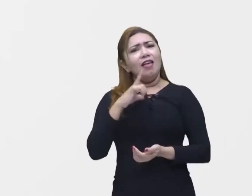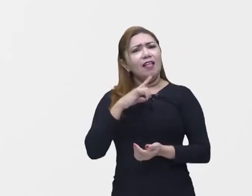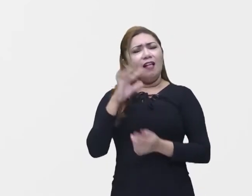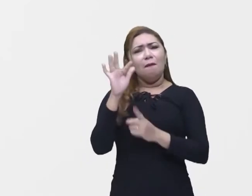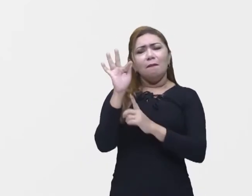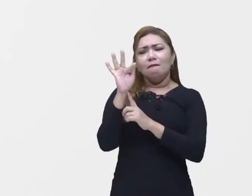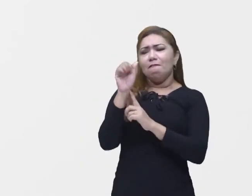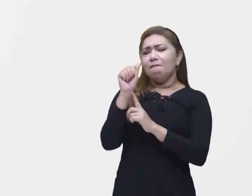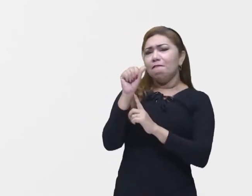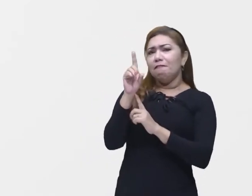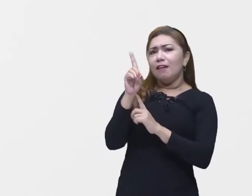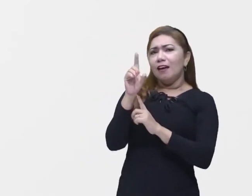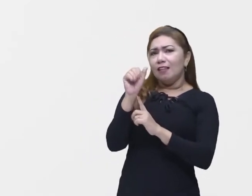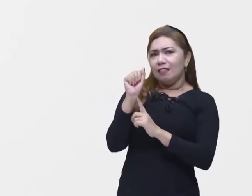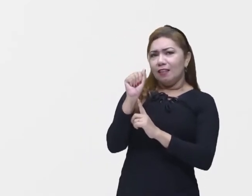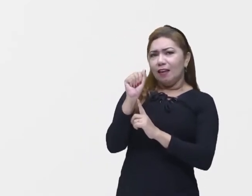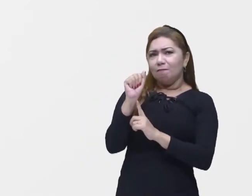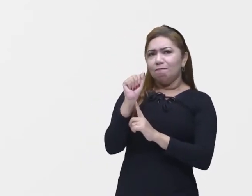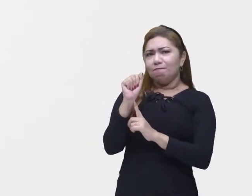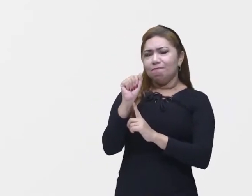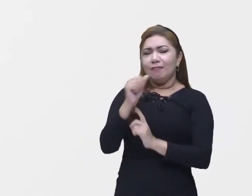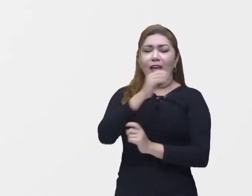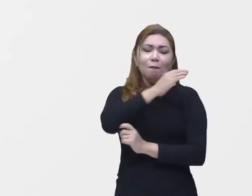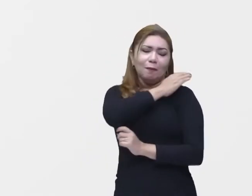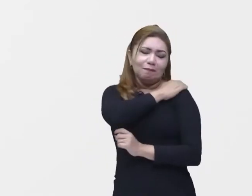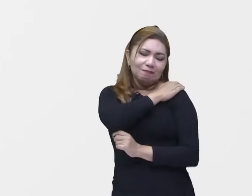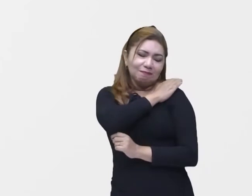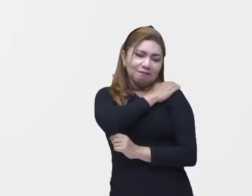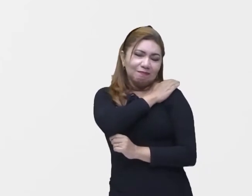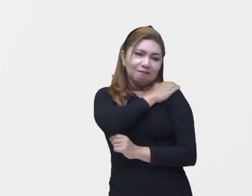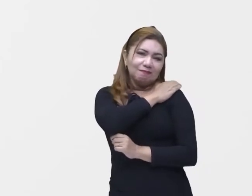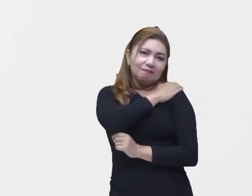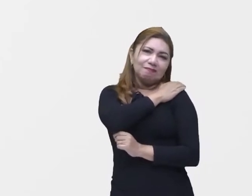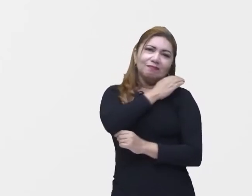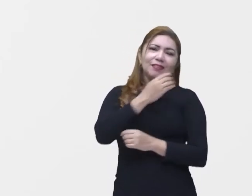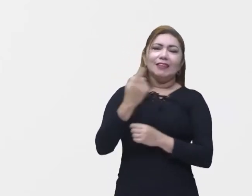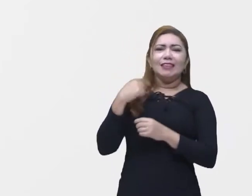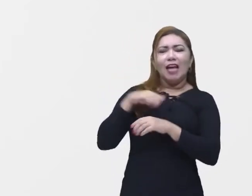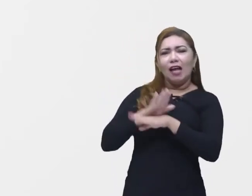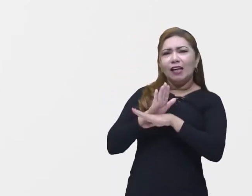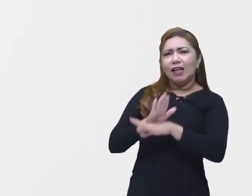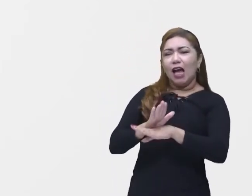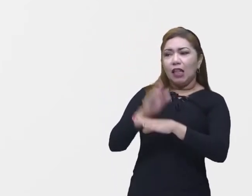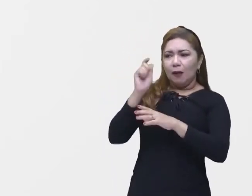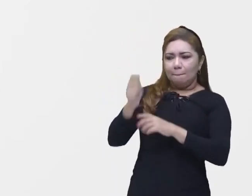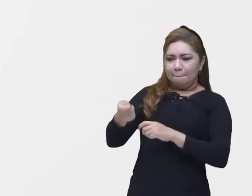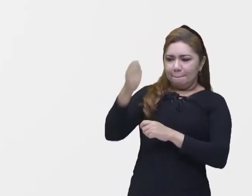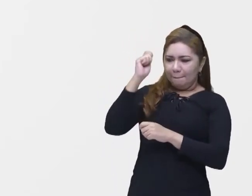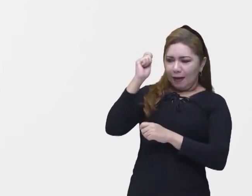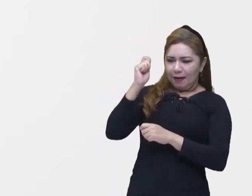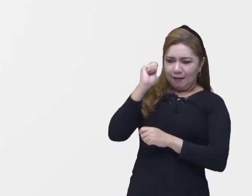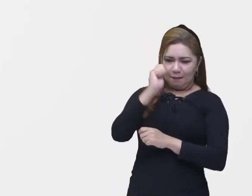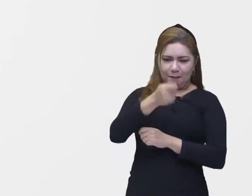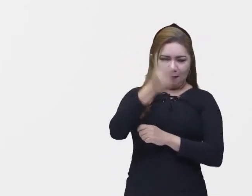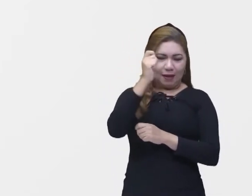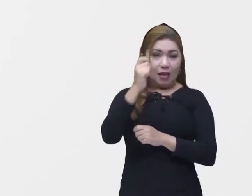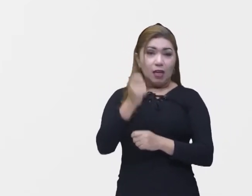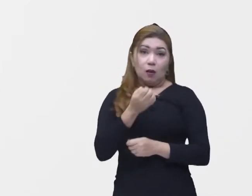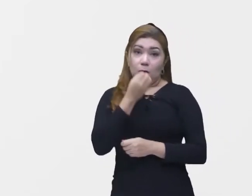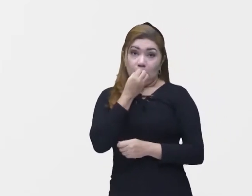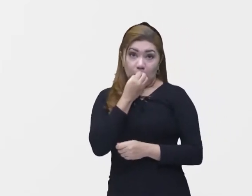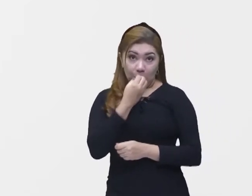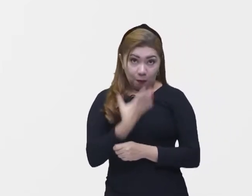que significa destino. As fadas são seres imaginários dotados de virtudes positivas